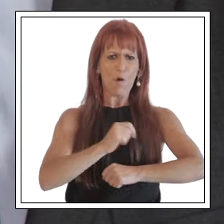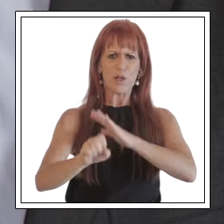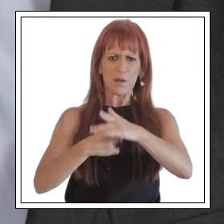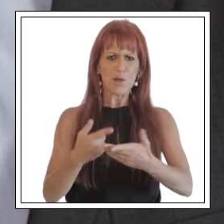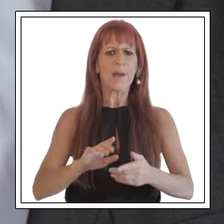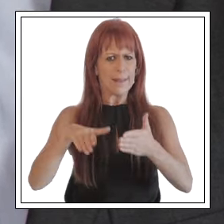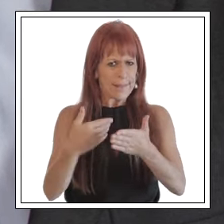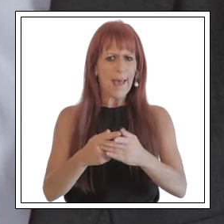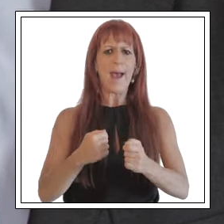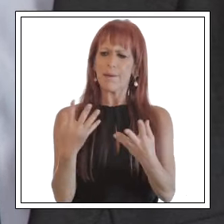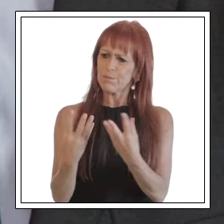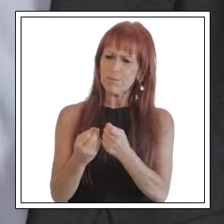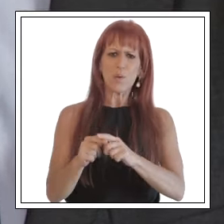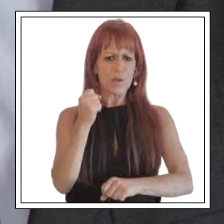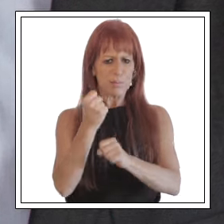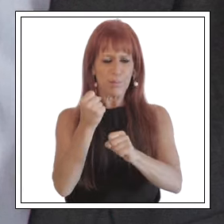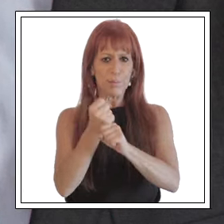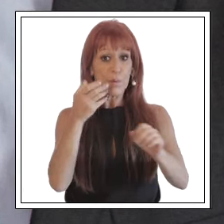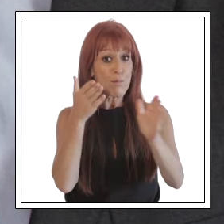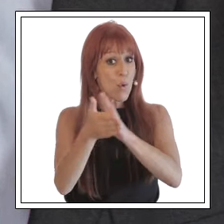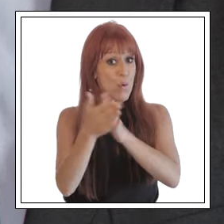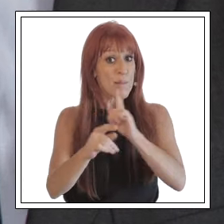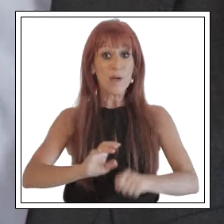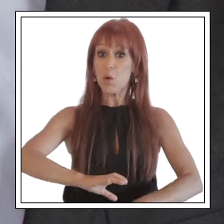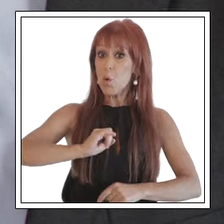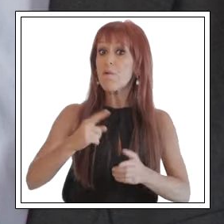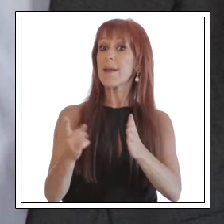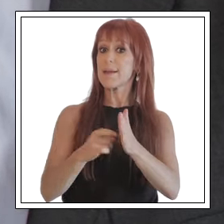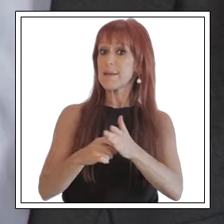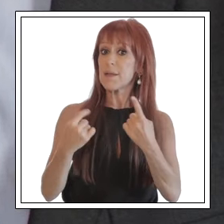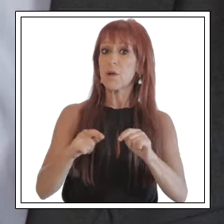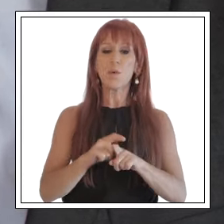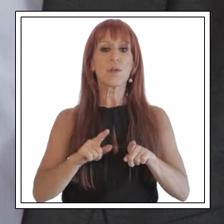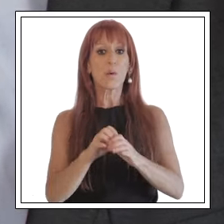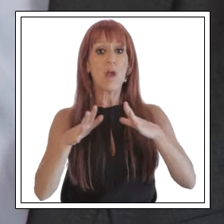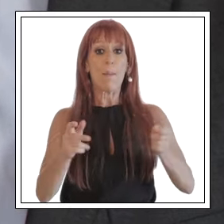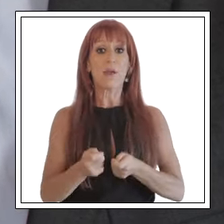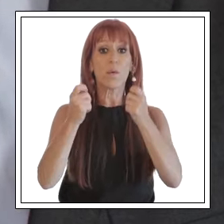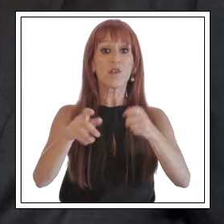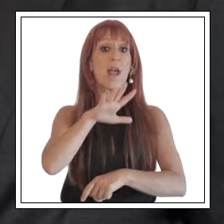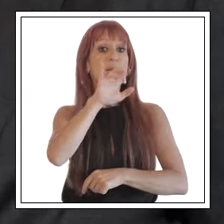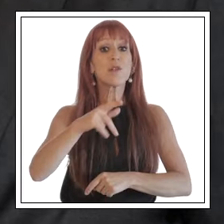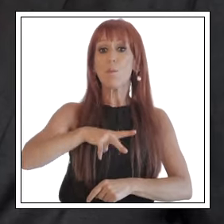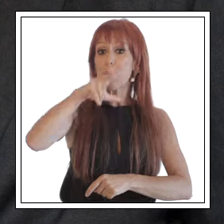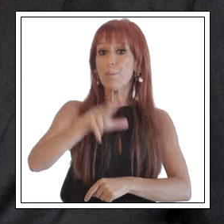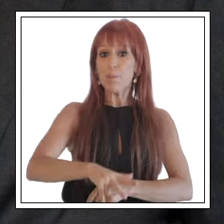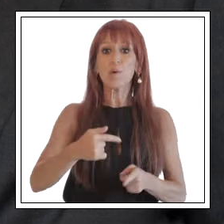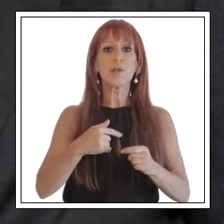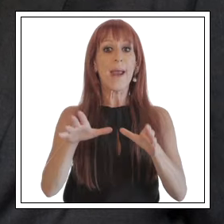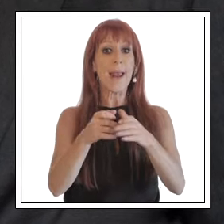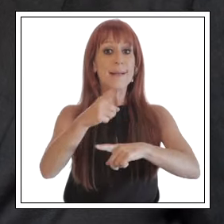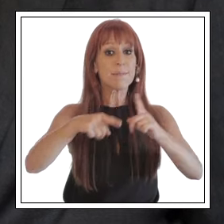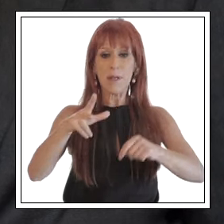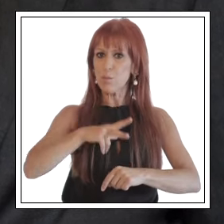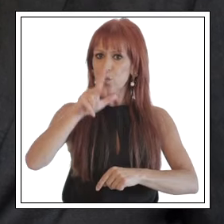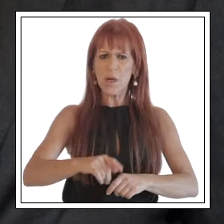uma retoma que traga consigo a criação de emprego e a confiança necessária ao aumento do investimento. As famílias portuguesas e